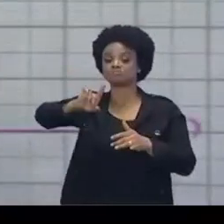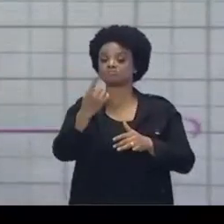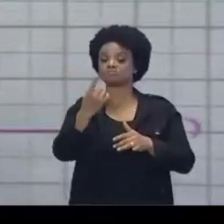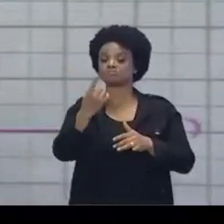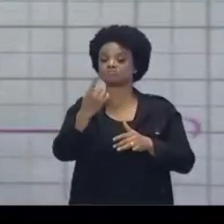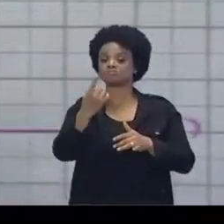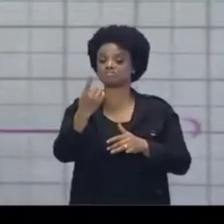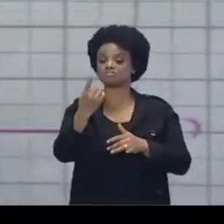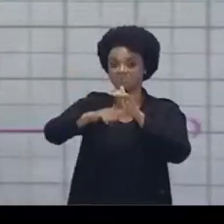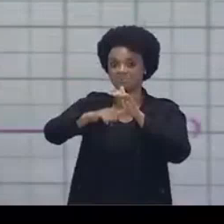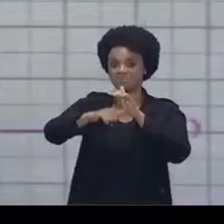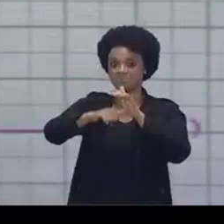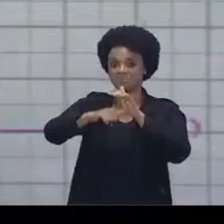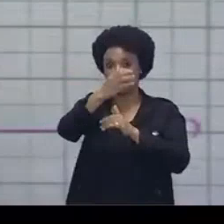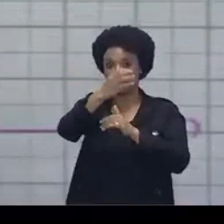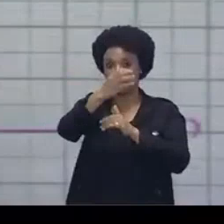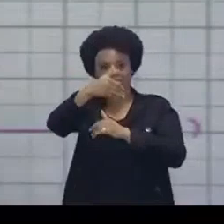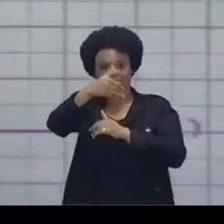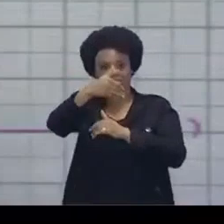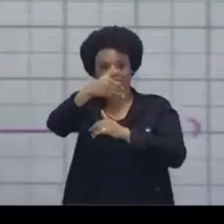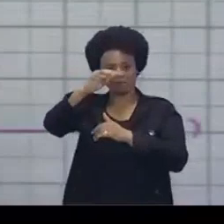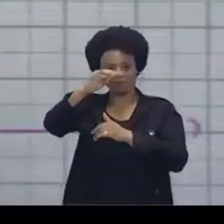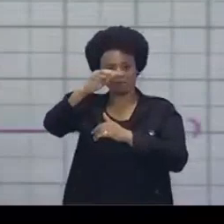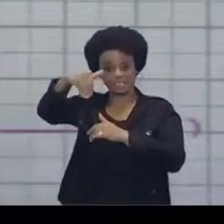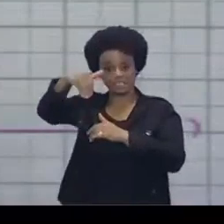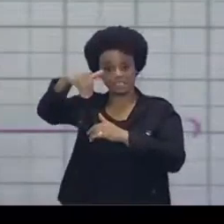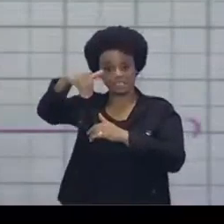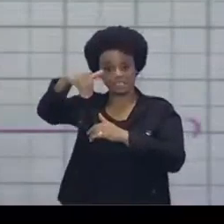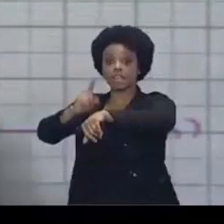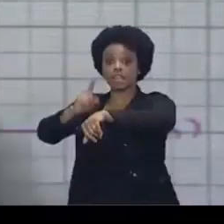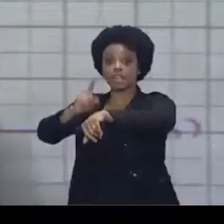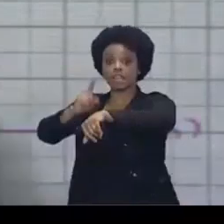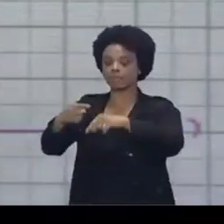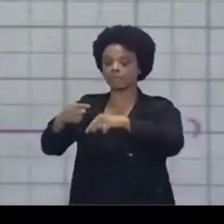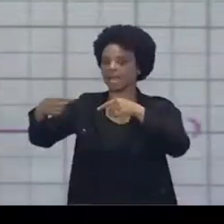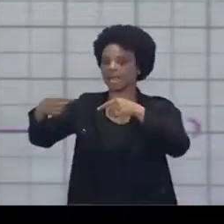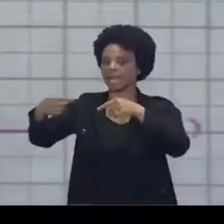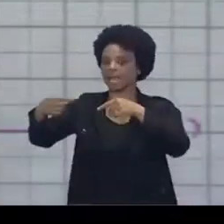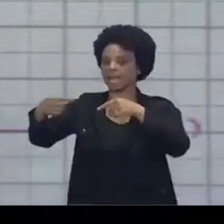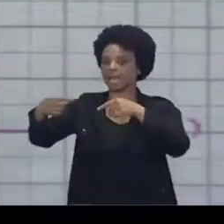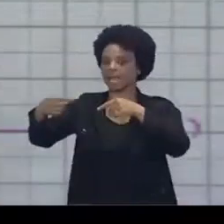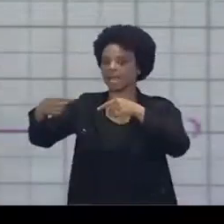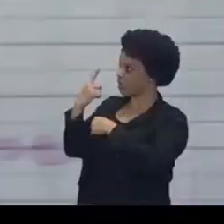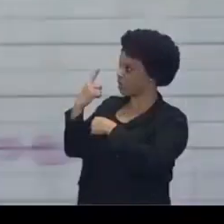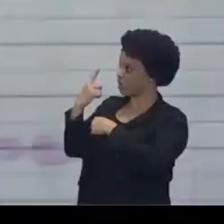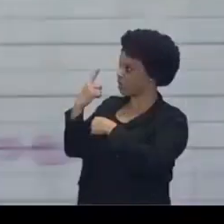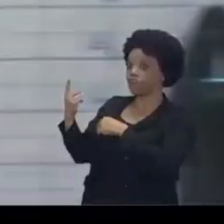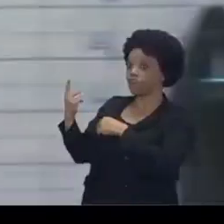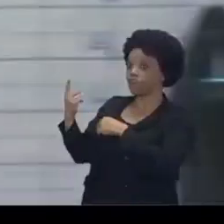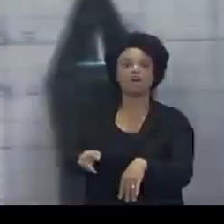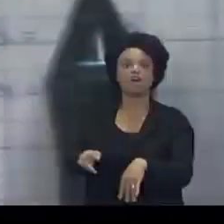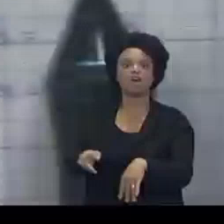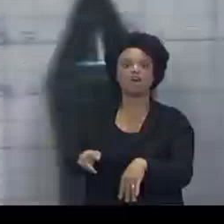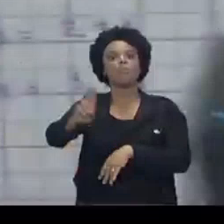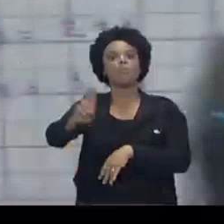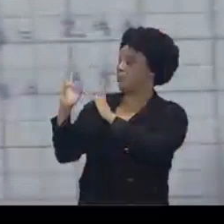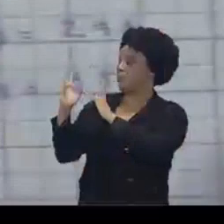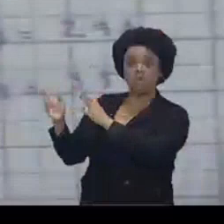aos primeiros 10 centímetros e ao primeiro tempo de medida, ok? Olha, e os tempos de medidas que eu utilizei são esses aqui,